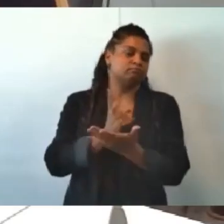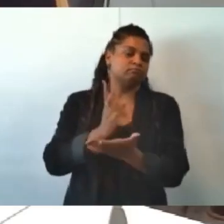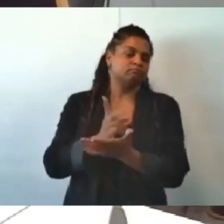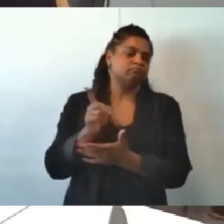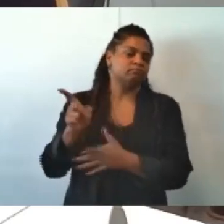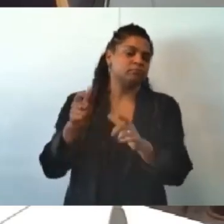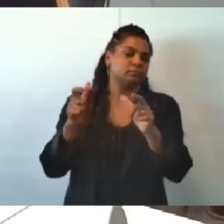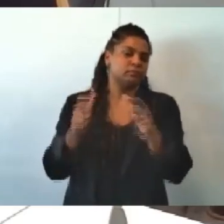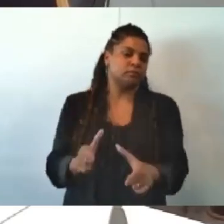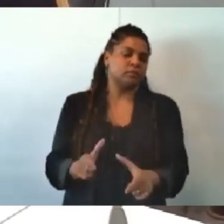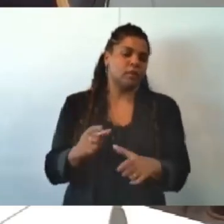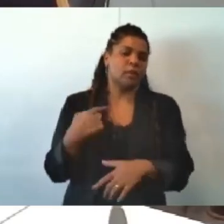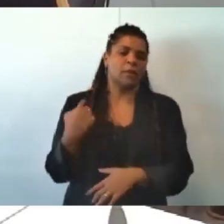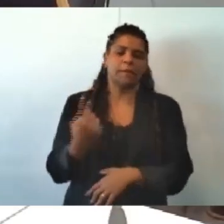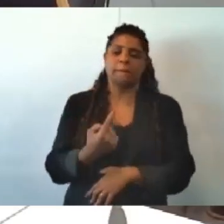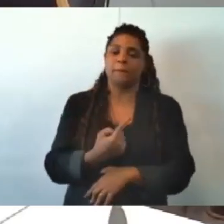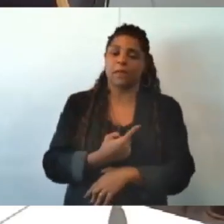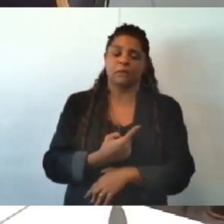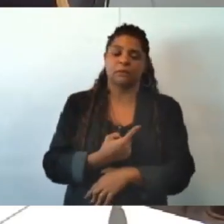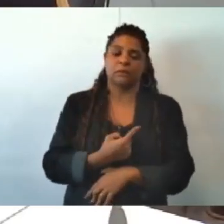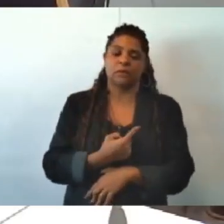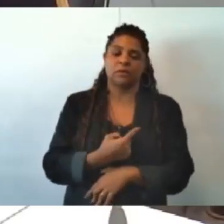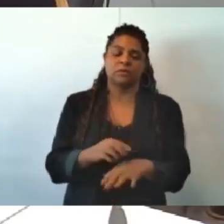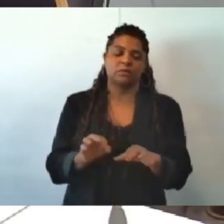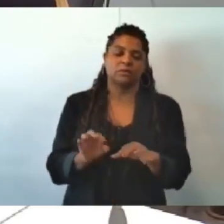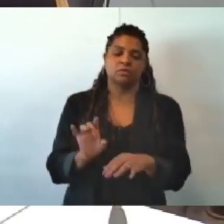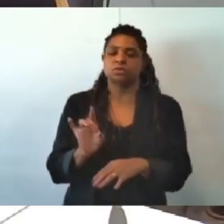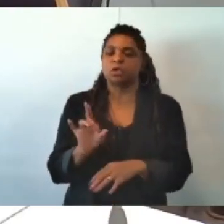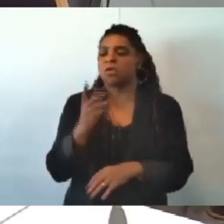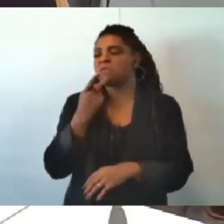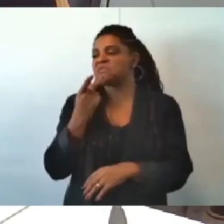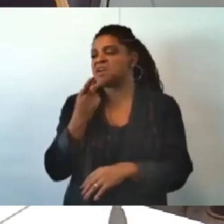nós simplesmente virar e falar, ah, virou